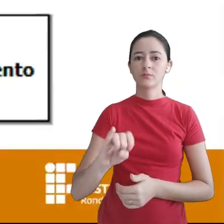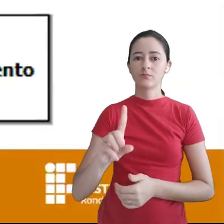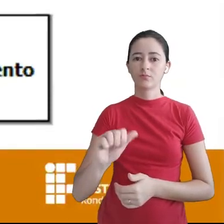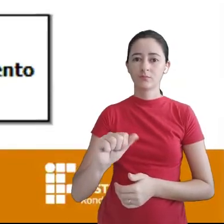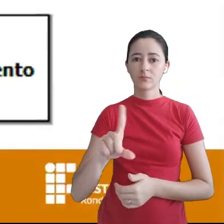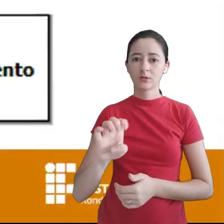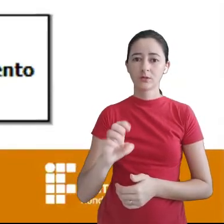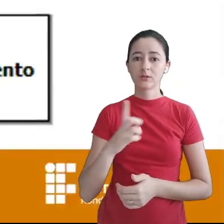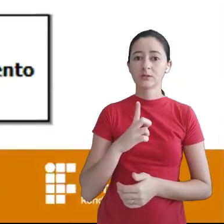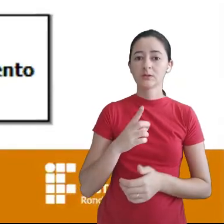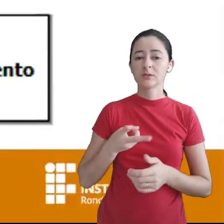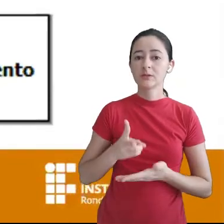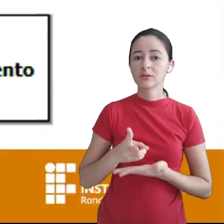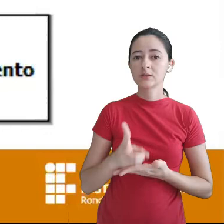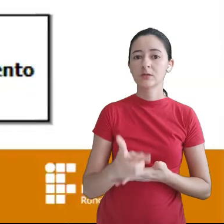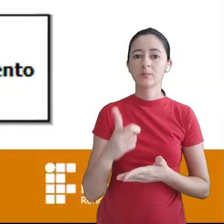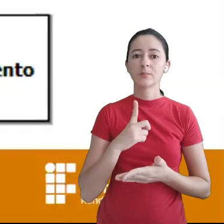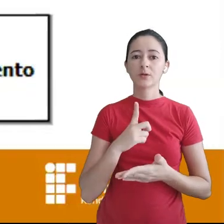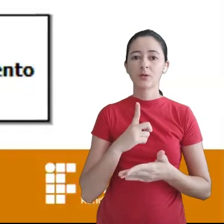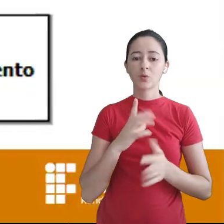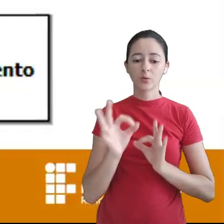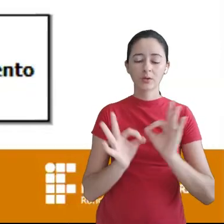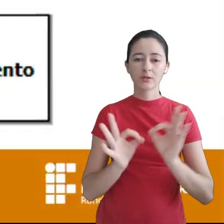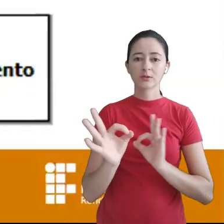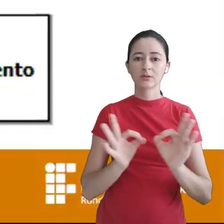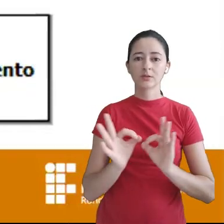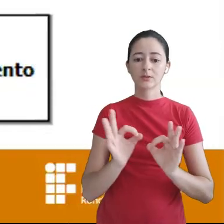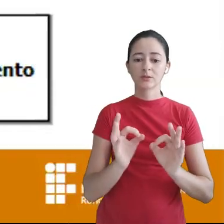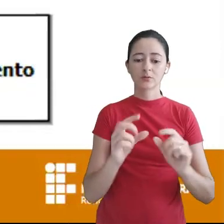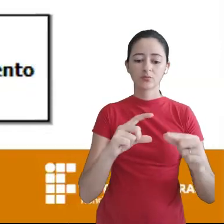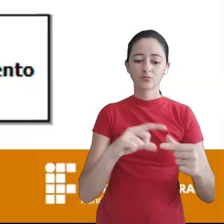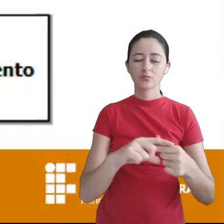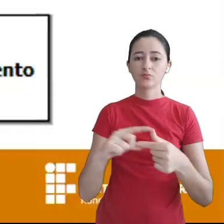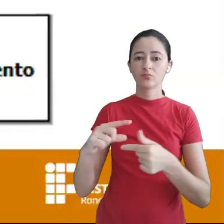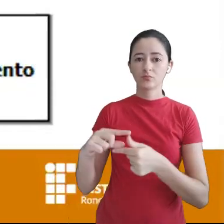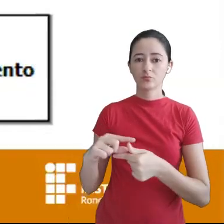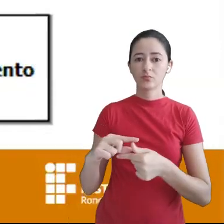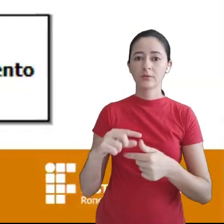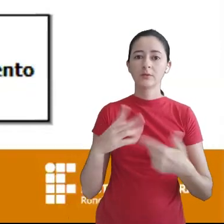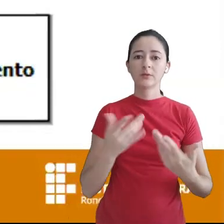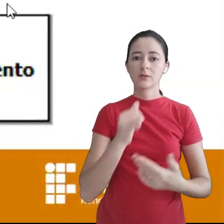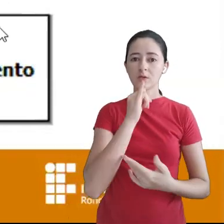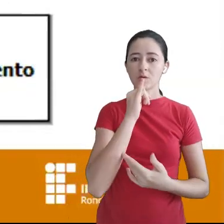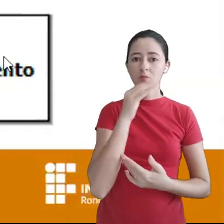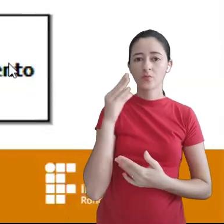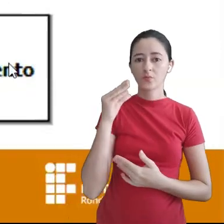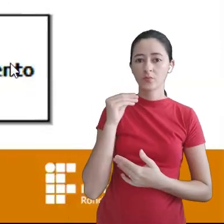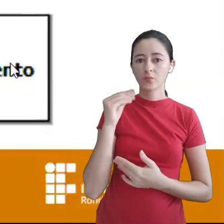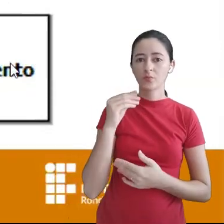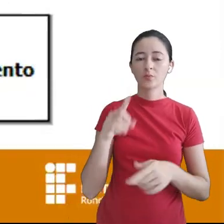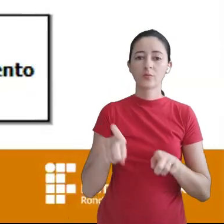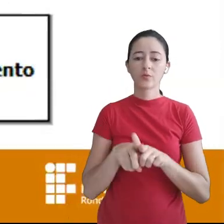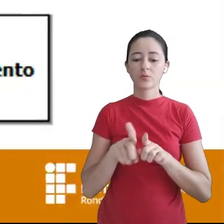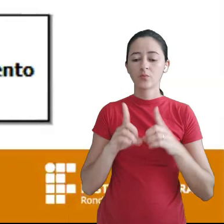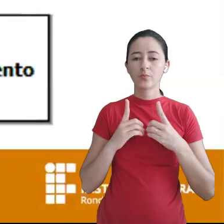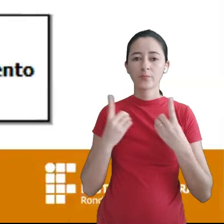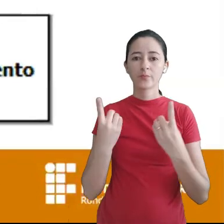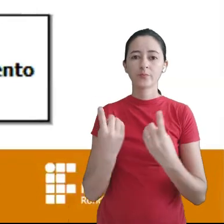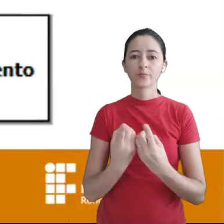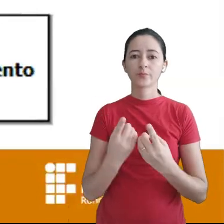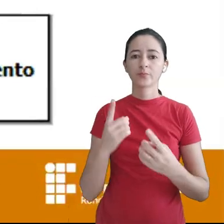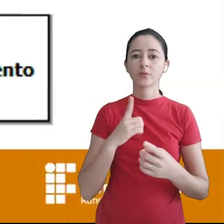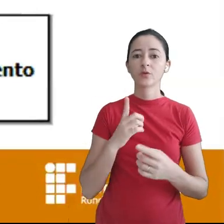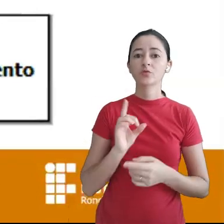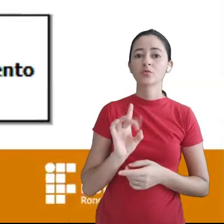inserida entre duas tabelas que estão relacionadas. Como essa aqui, funcionário e departamento. Tá bom?